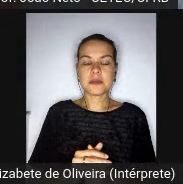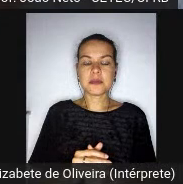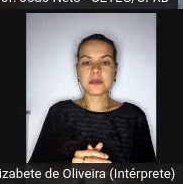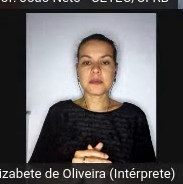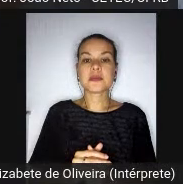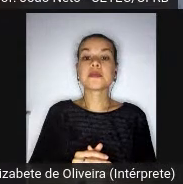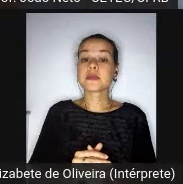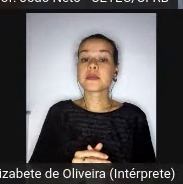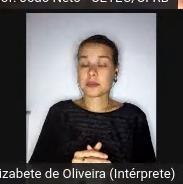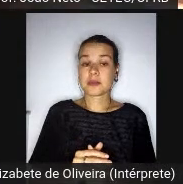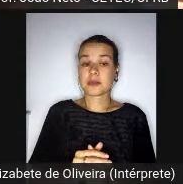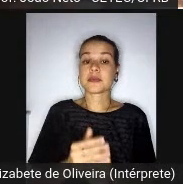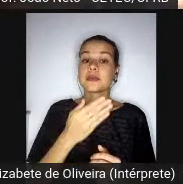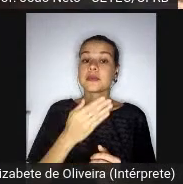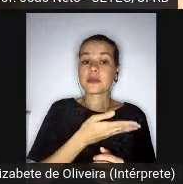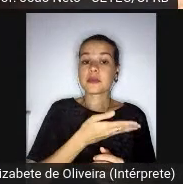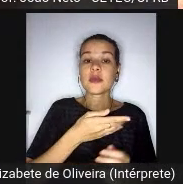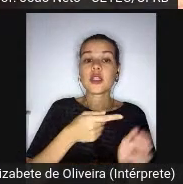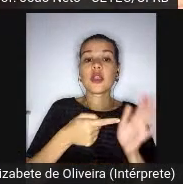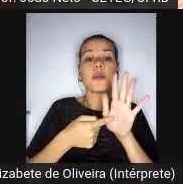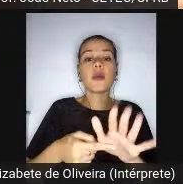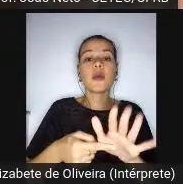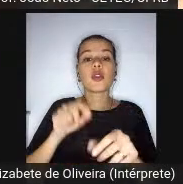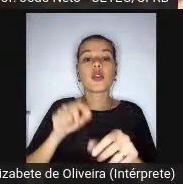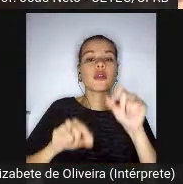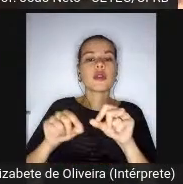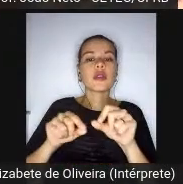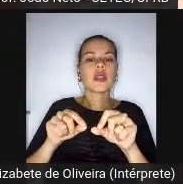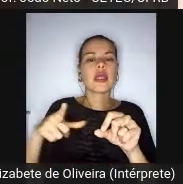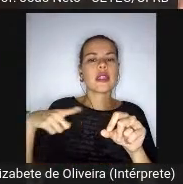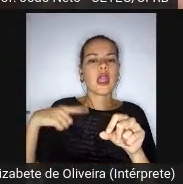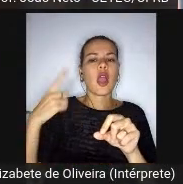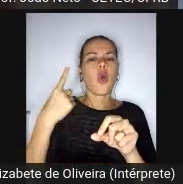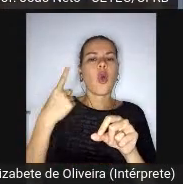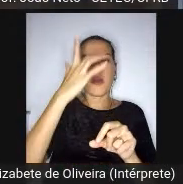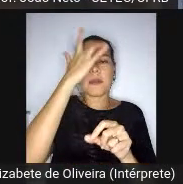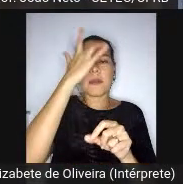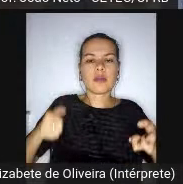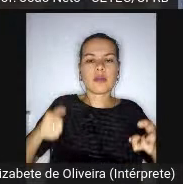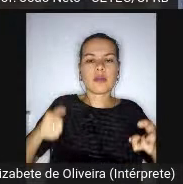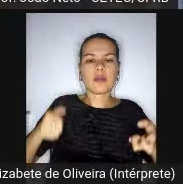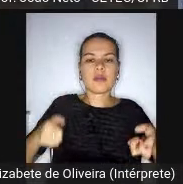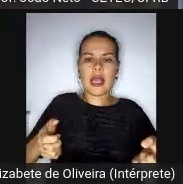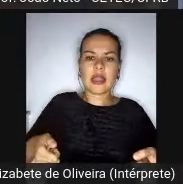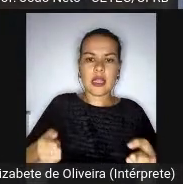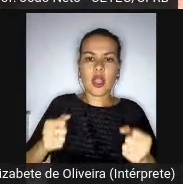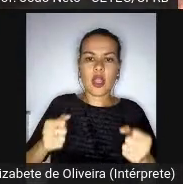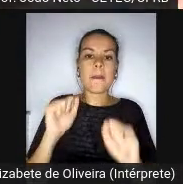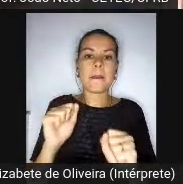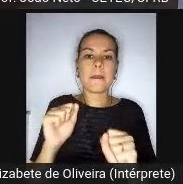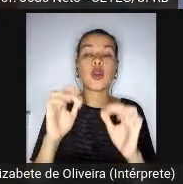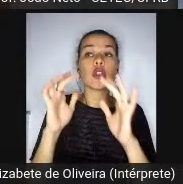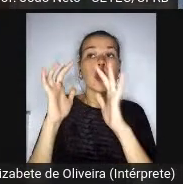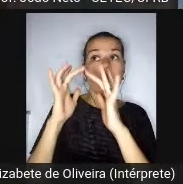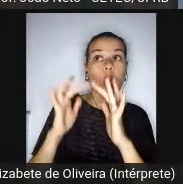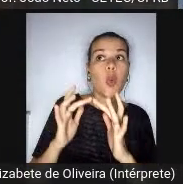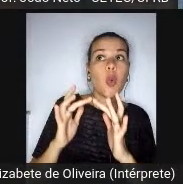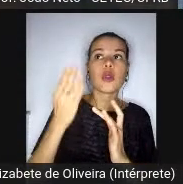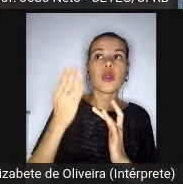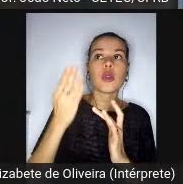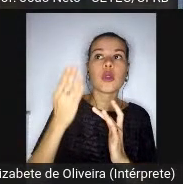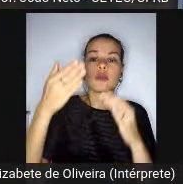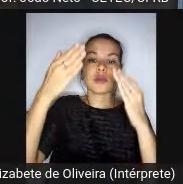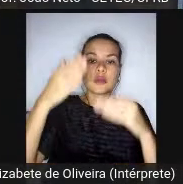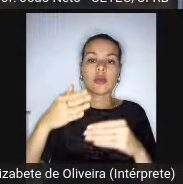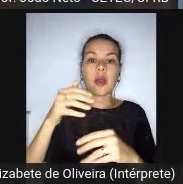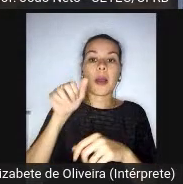criado Vejam Só nós temos uma cadeirante que ela consegue interagir com a parada de ônibus ela consegue descobrir